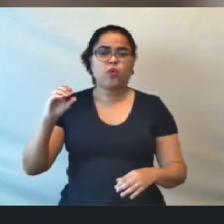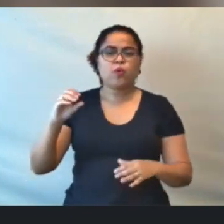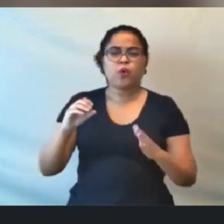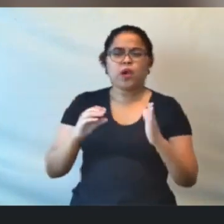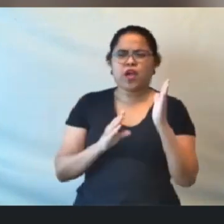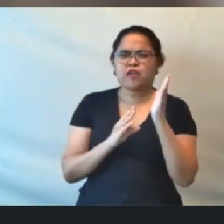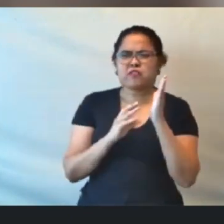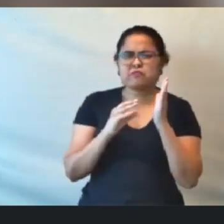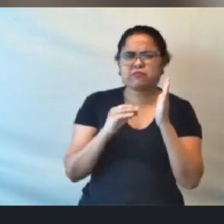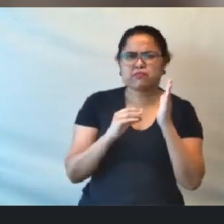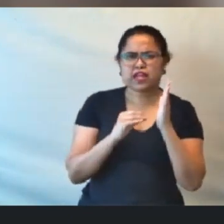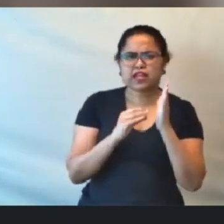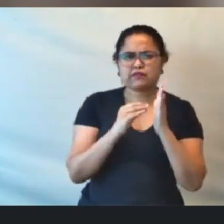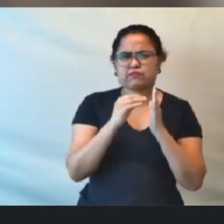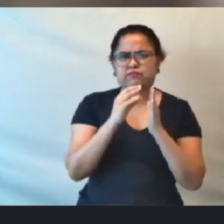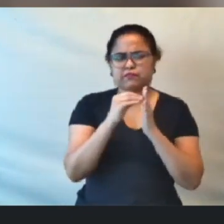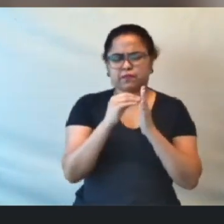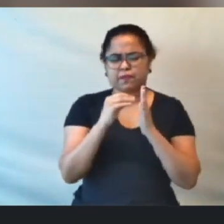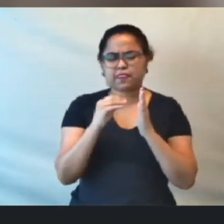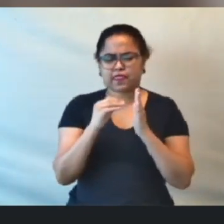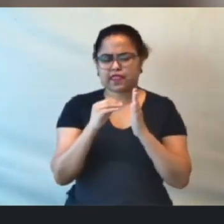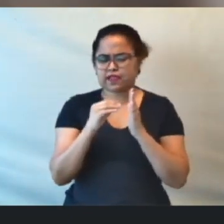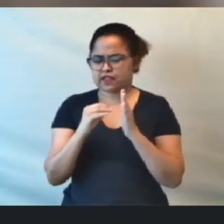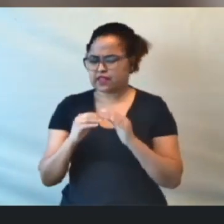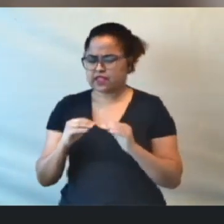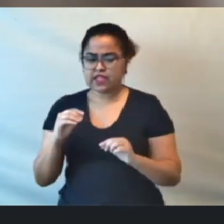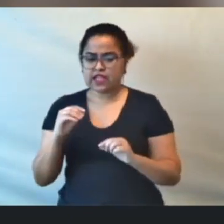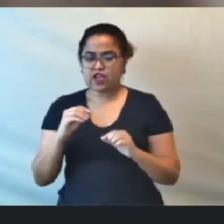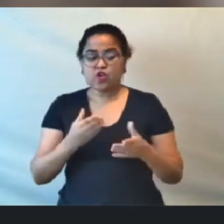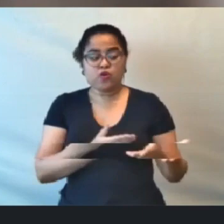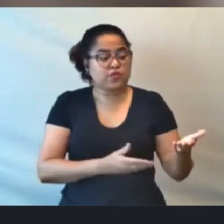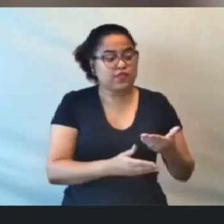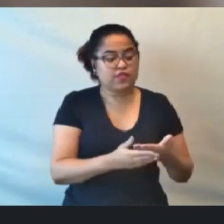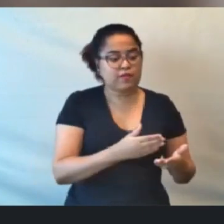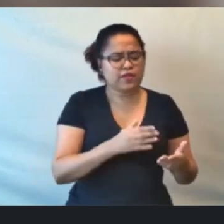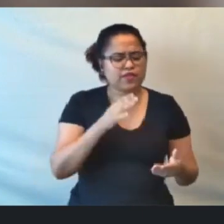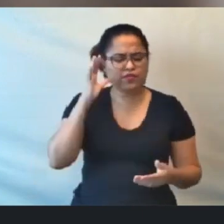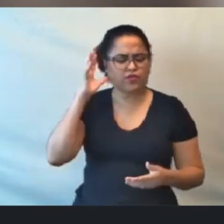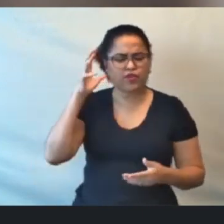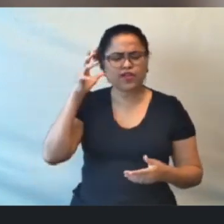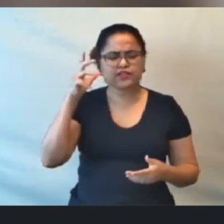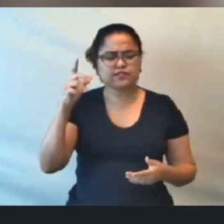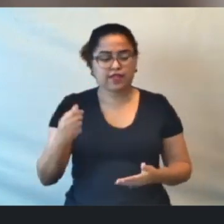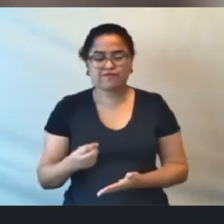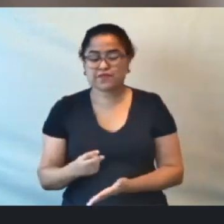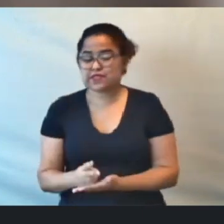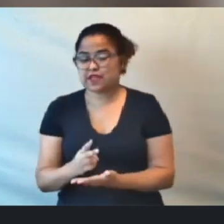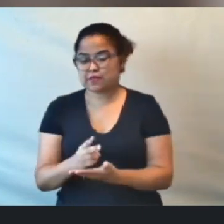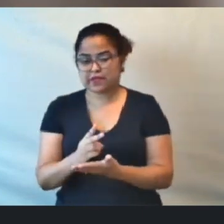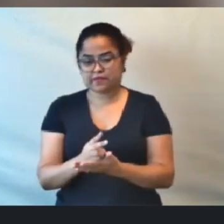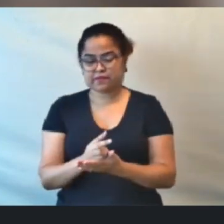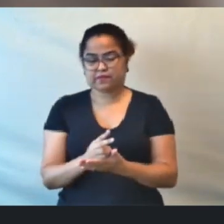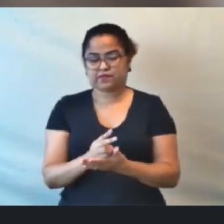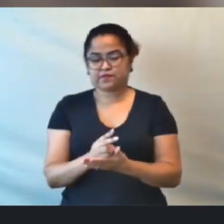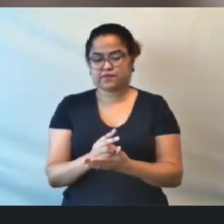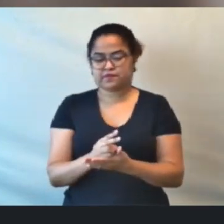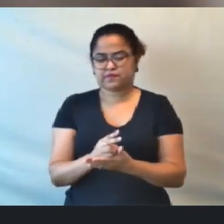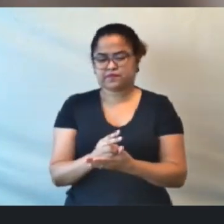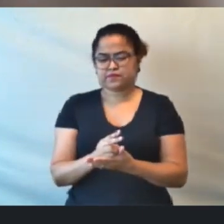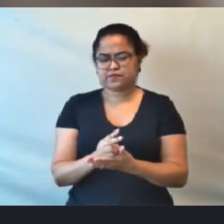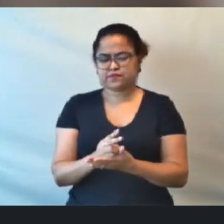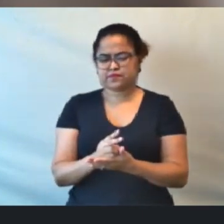O tratamento não resolve o tempo todo, mas igual a gente colocou claramente no relatório e a gente